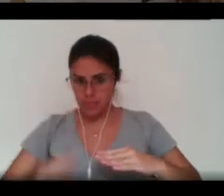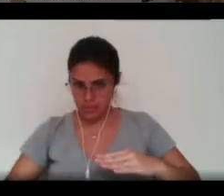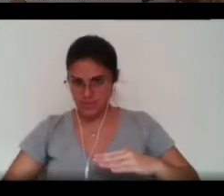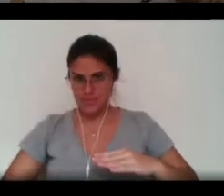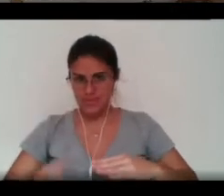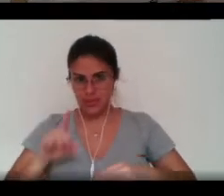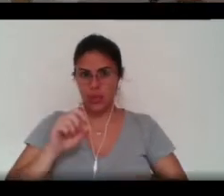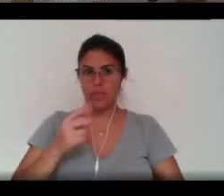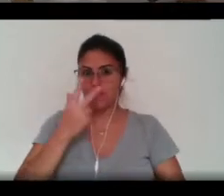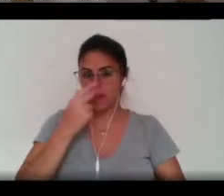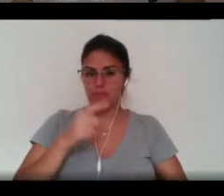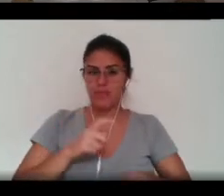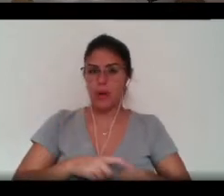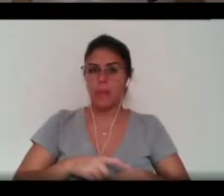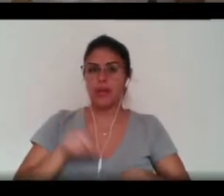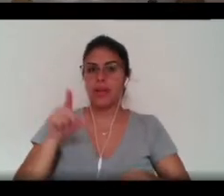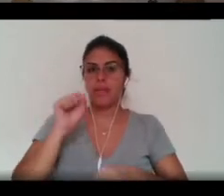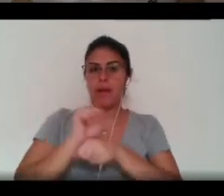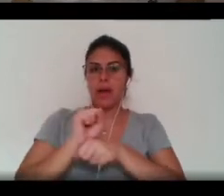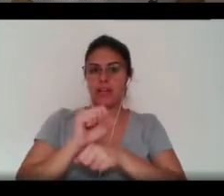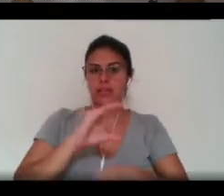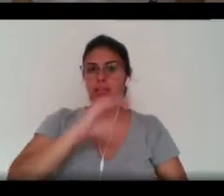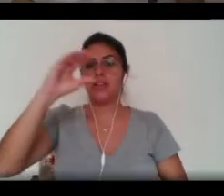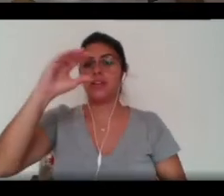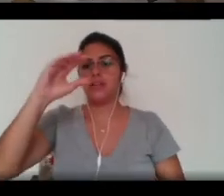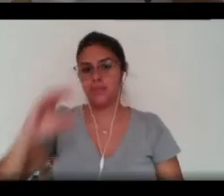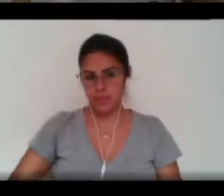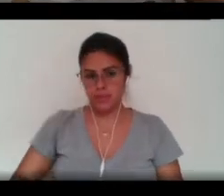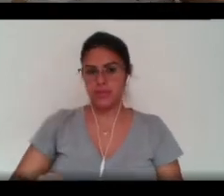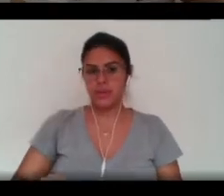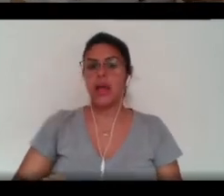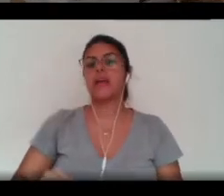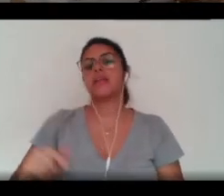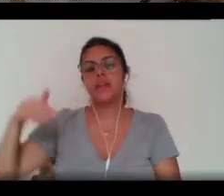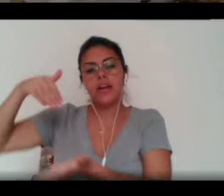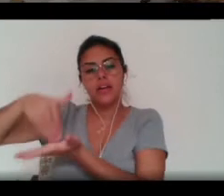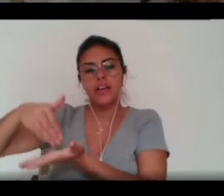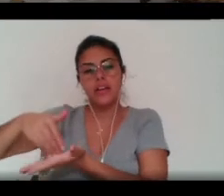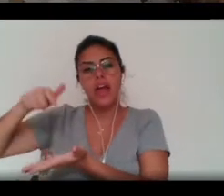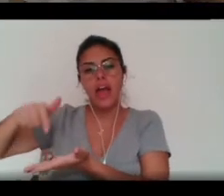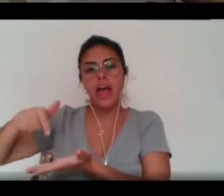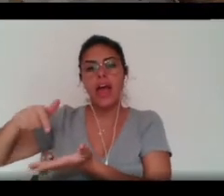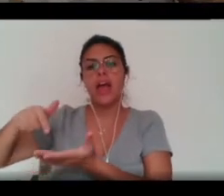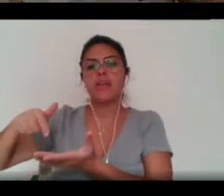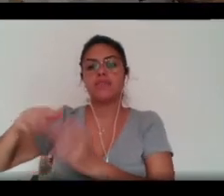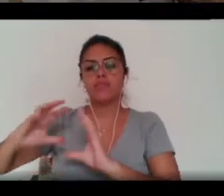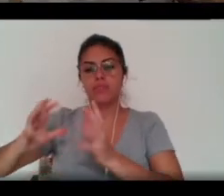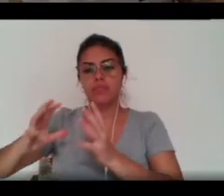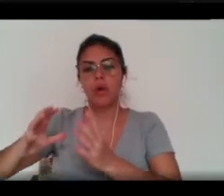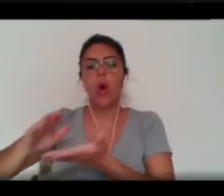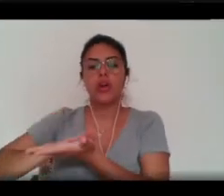o instante em que a bola chega ao solo, tá claro? E o